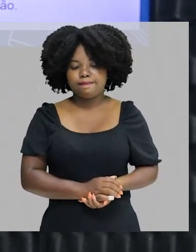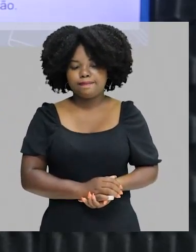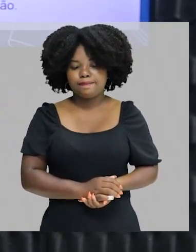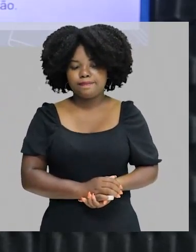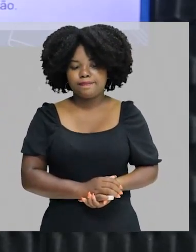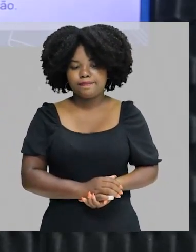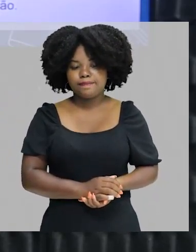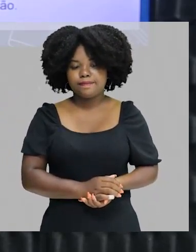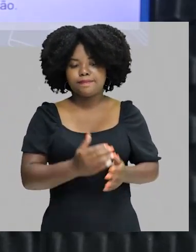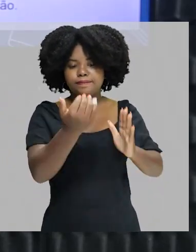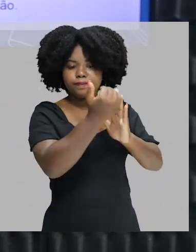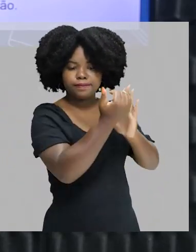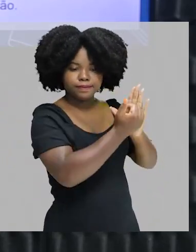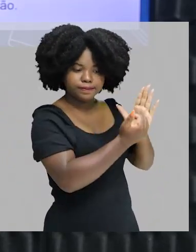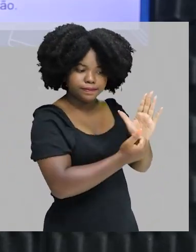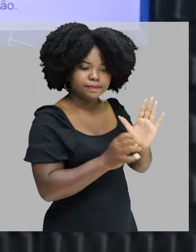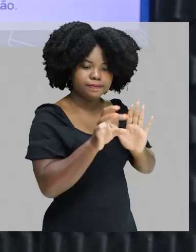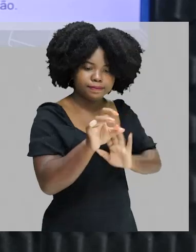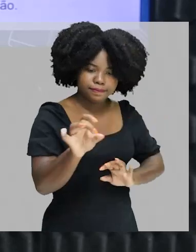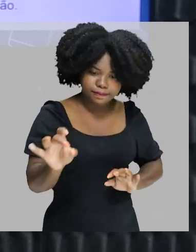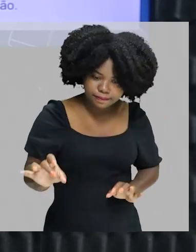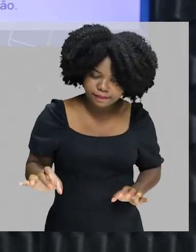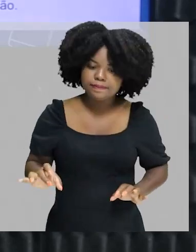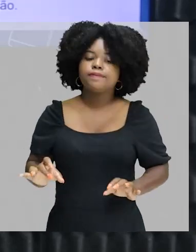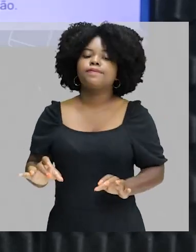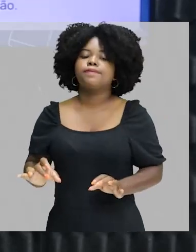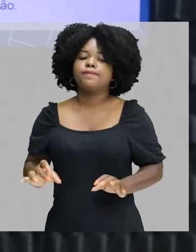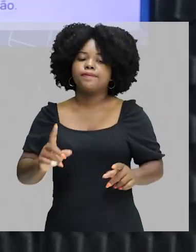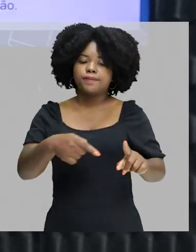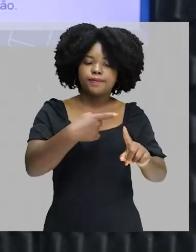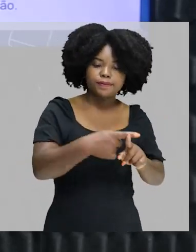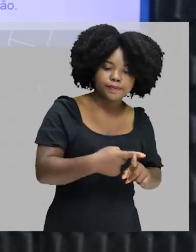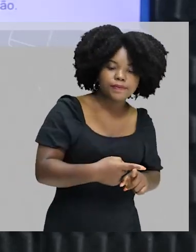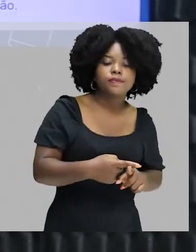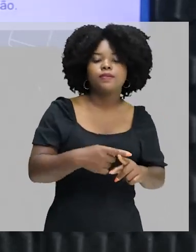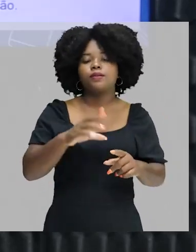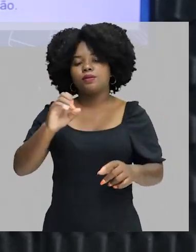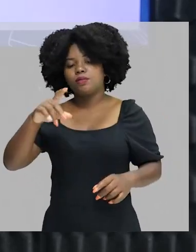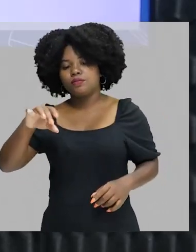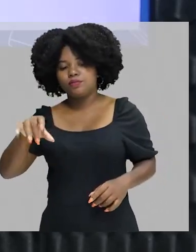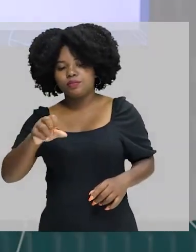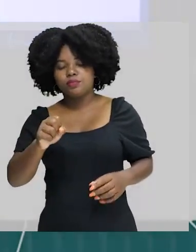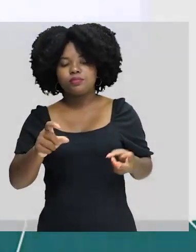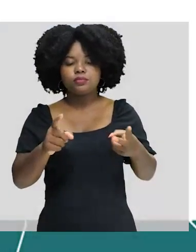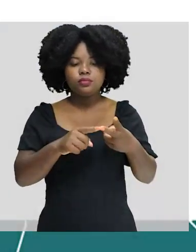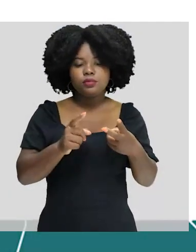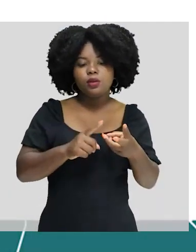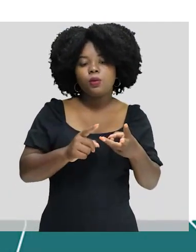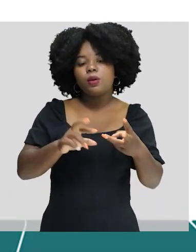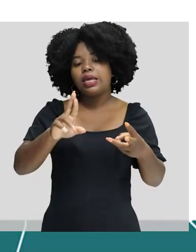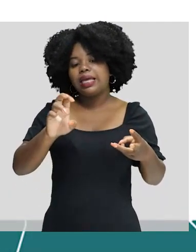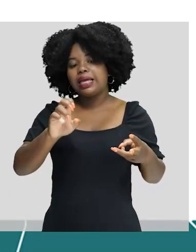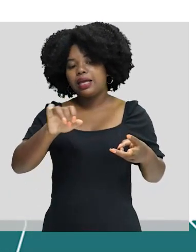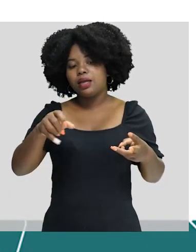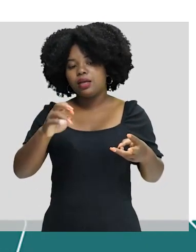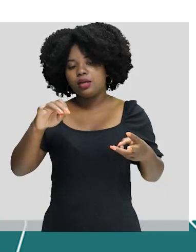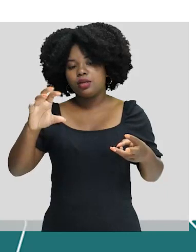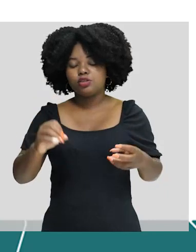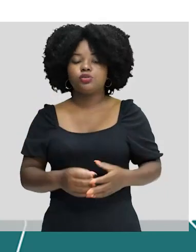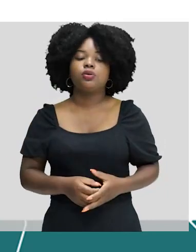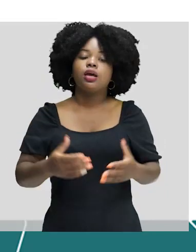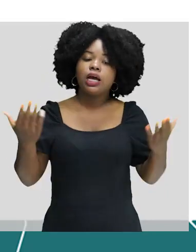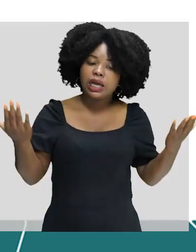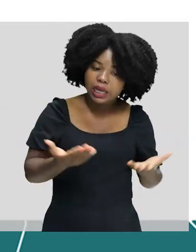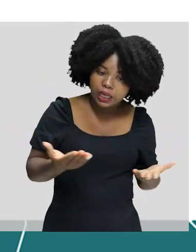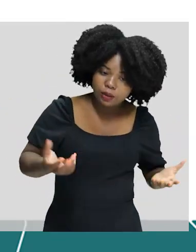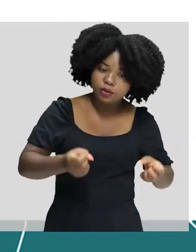acordo com o método de obtenção, adição, condensação ou rearranjo. E aí, nossa aula, nós